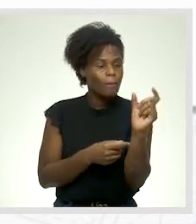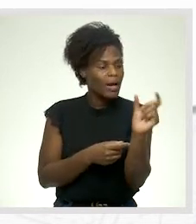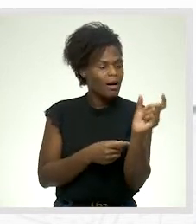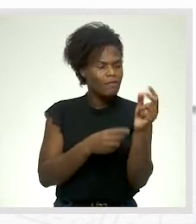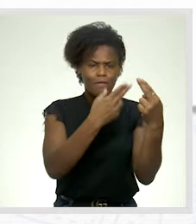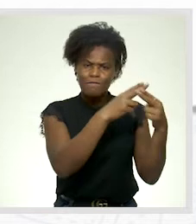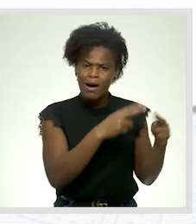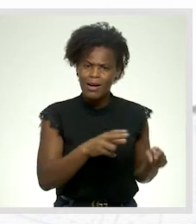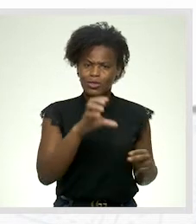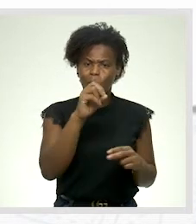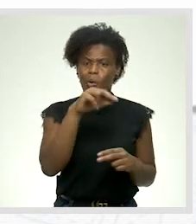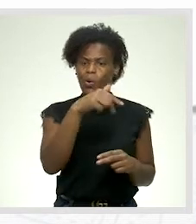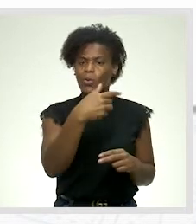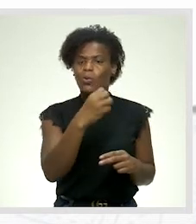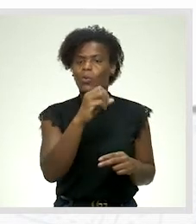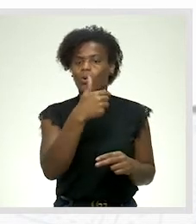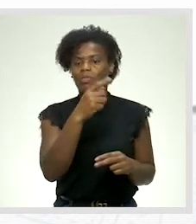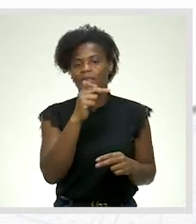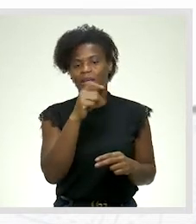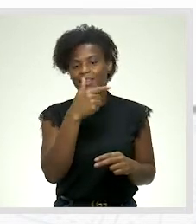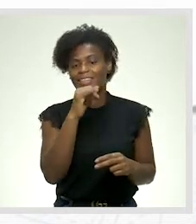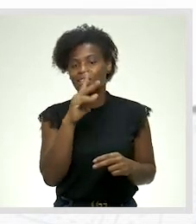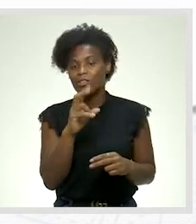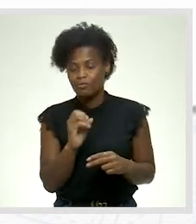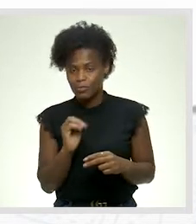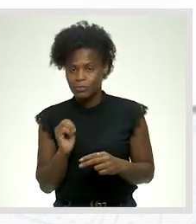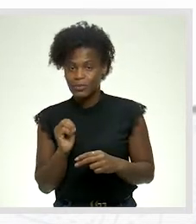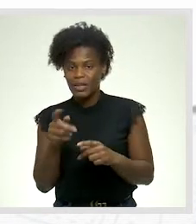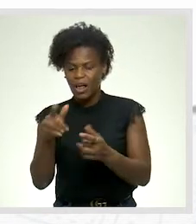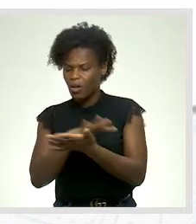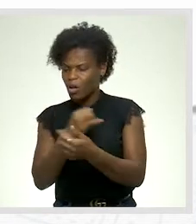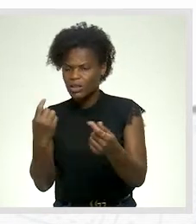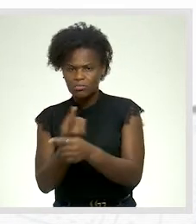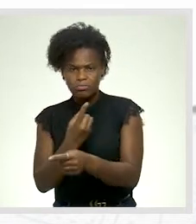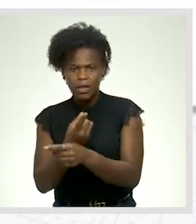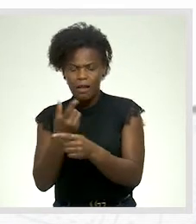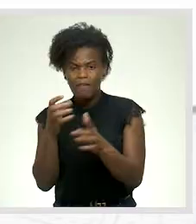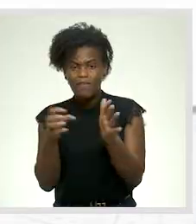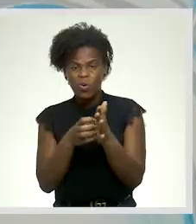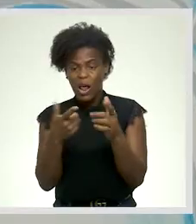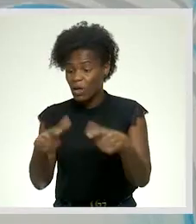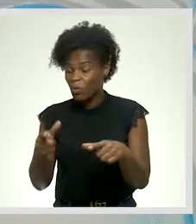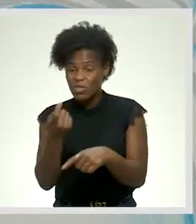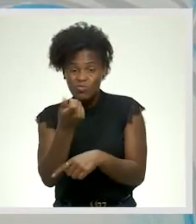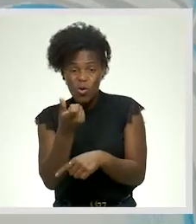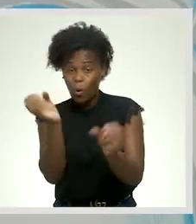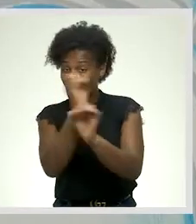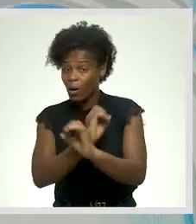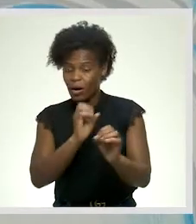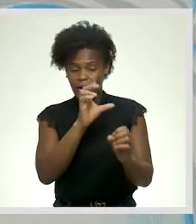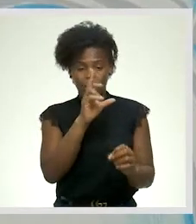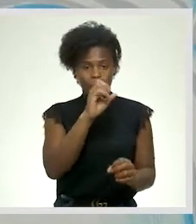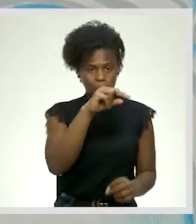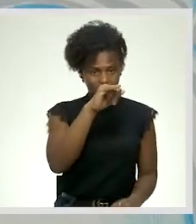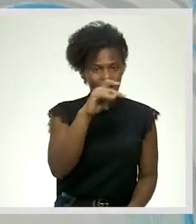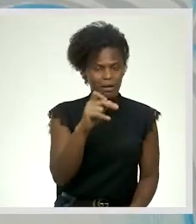sentido conotativo. Na notícia, há pouca ou nenhuma figura de linguagem. Na crónica, você pode